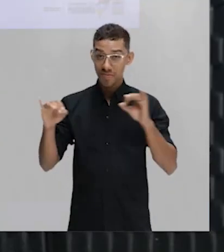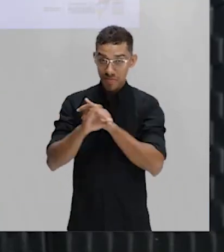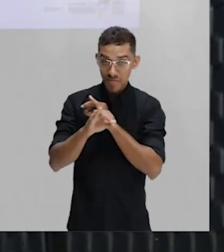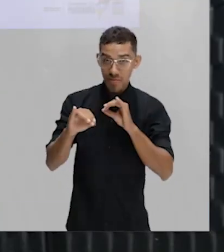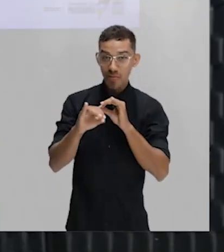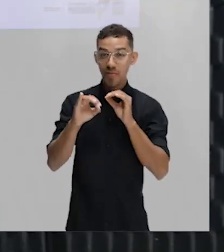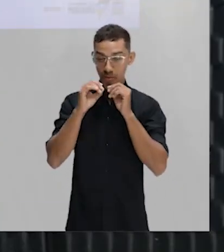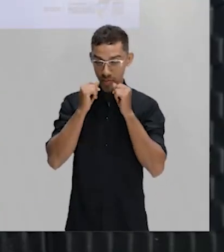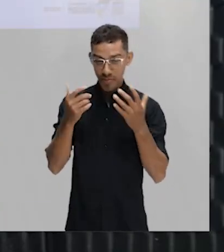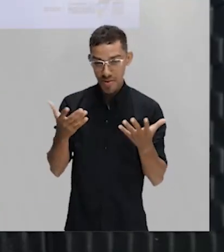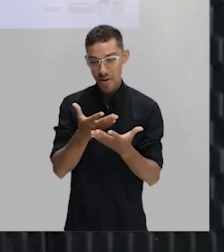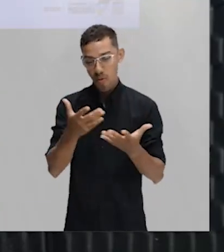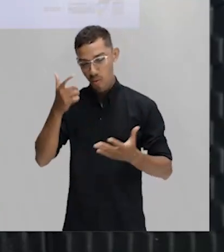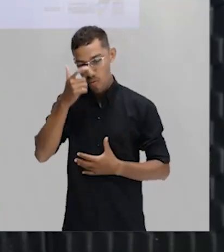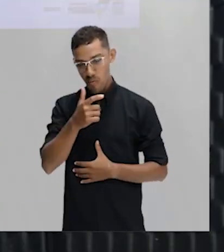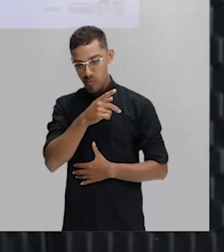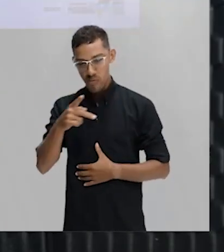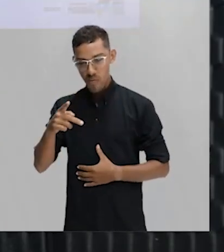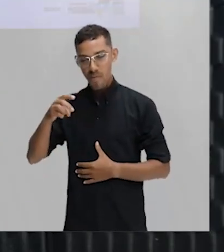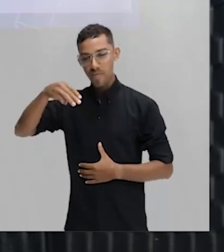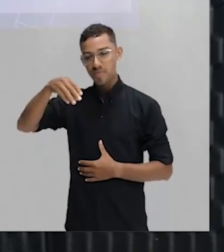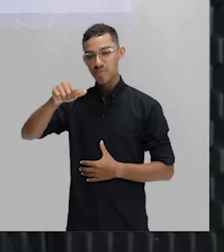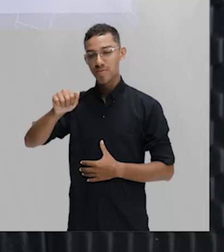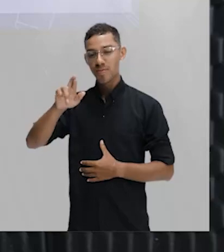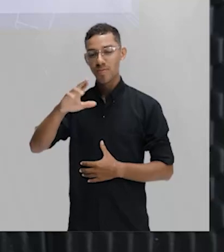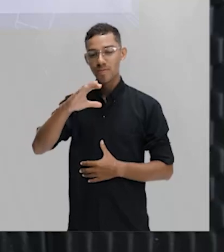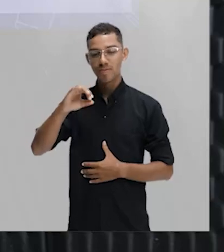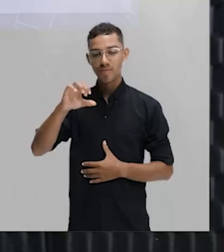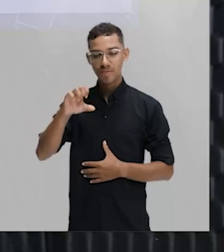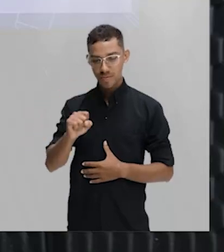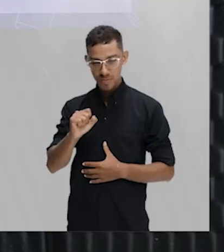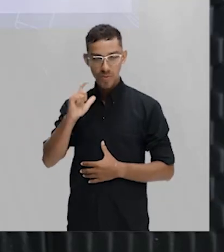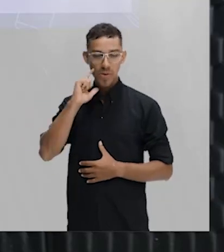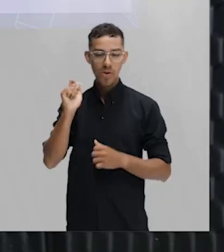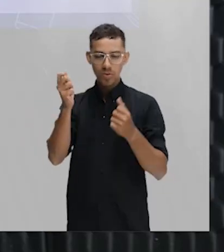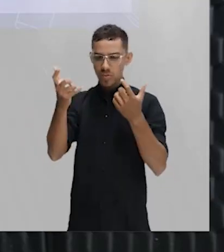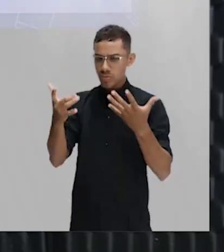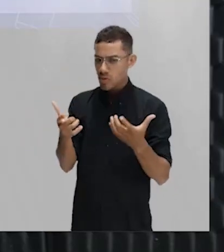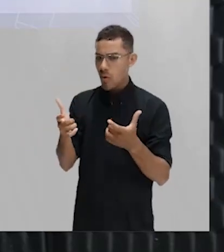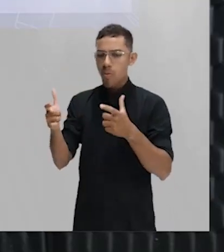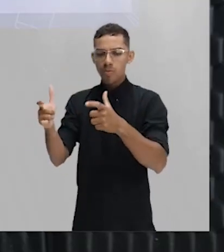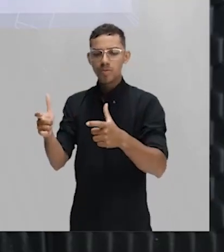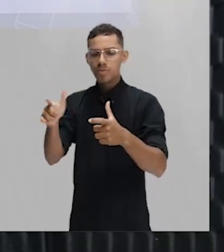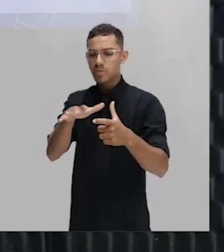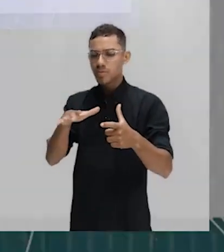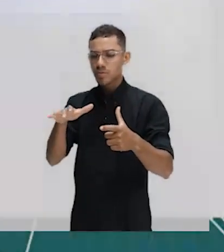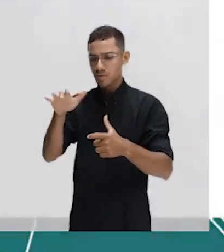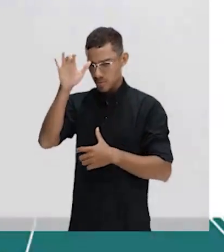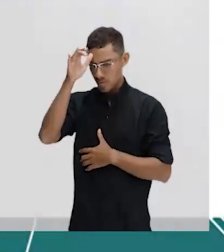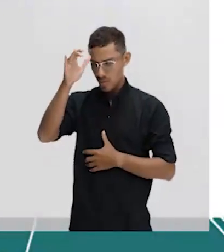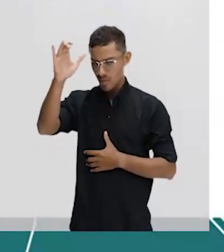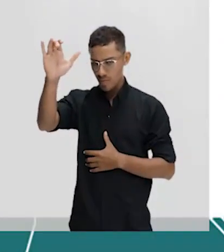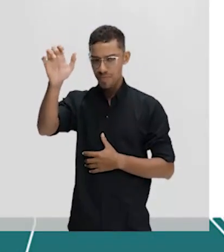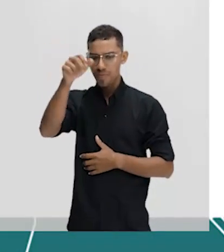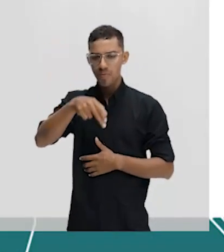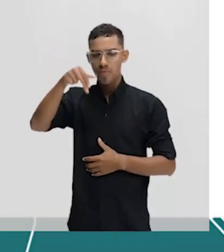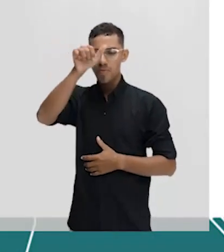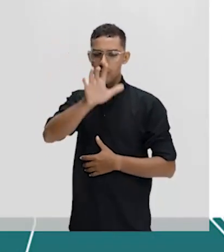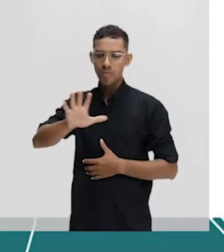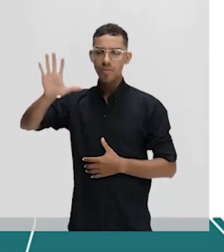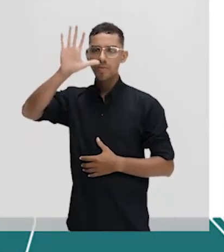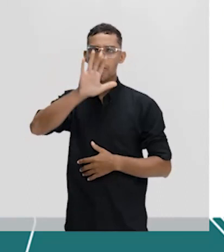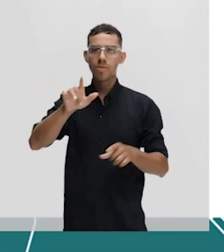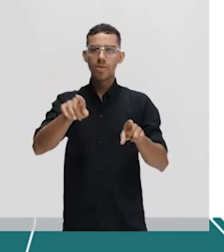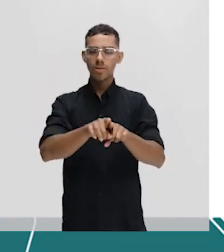Olá, gente. Professor Marcos Dominis, professor de arte, e hoje a gente vai falar sobre espaços culturais nacionais e espaços culturais